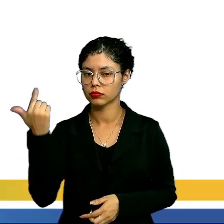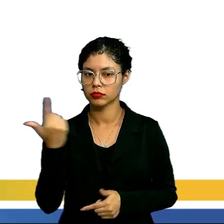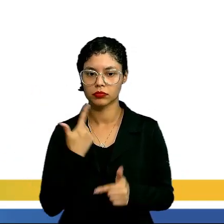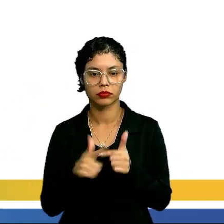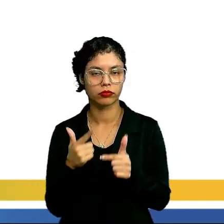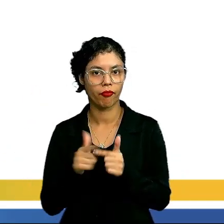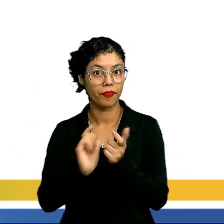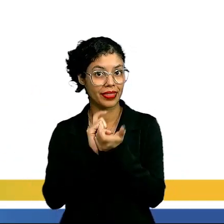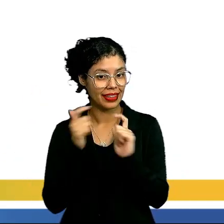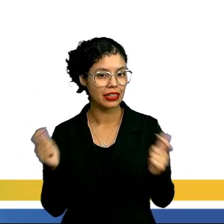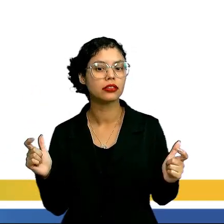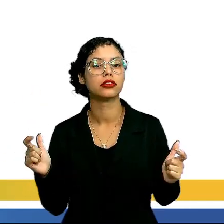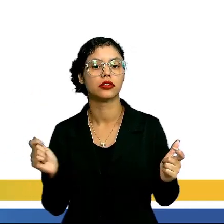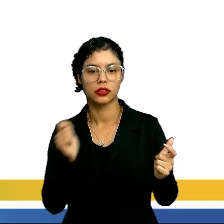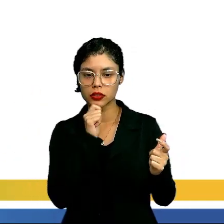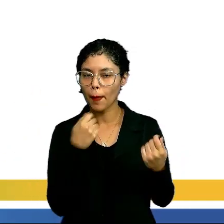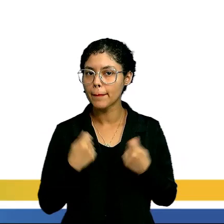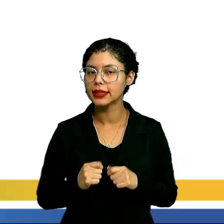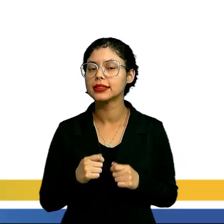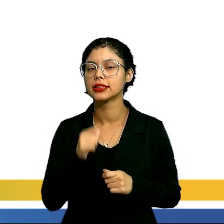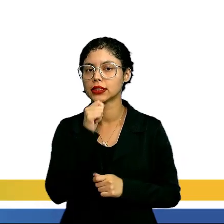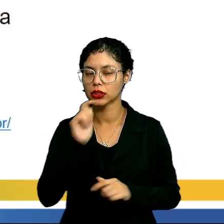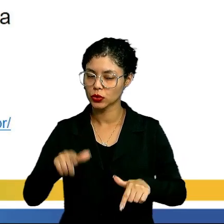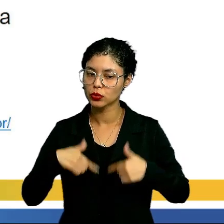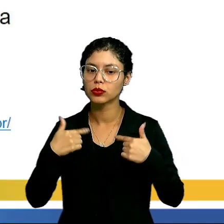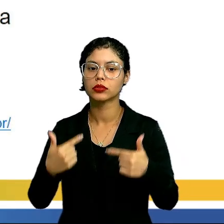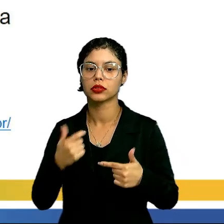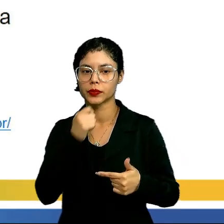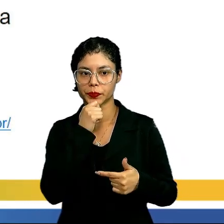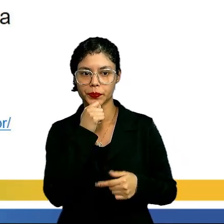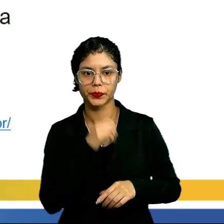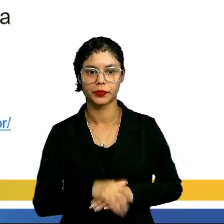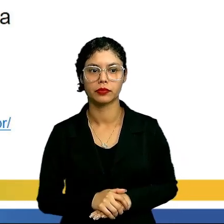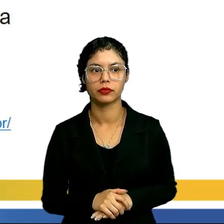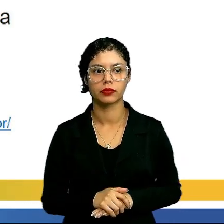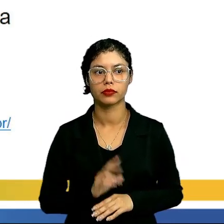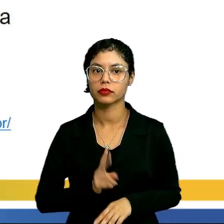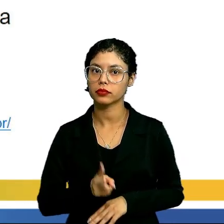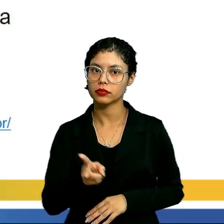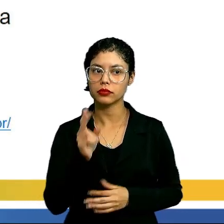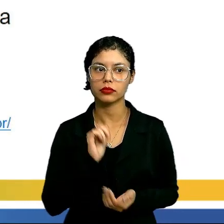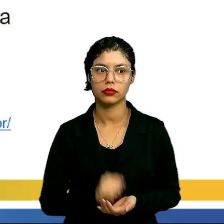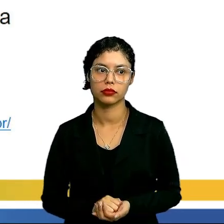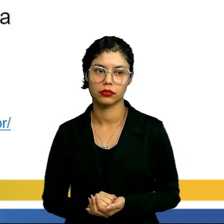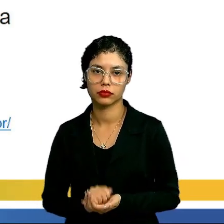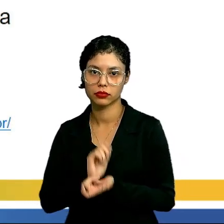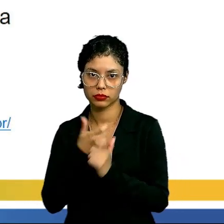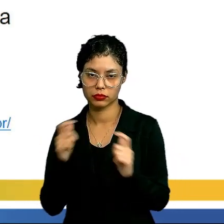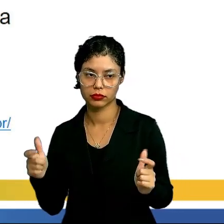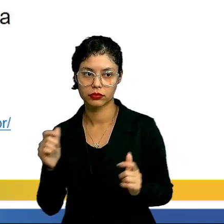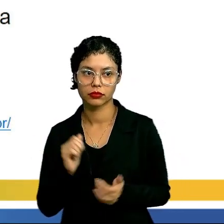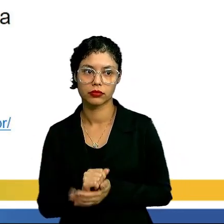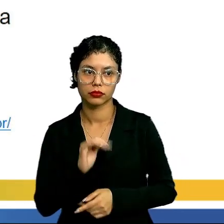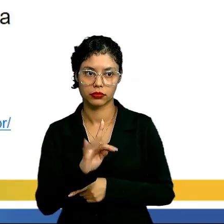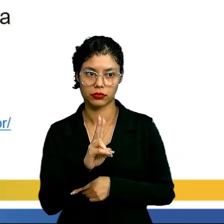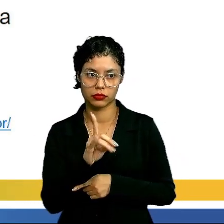tem uma proporção enorme, que nós precisamos combater ainda. Continuando esse texto, que ele é um pouco